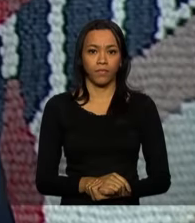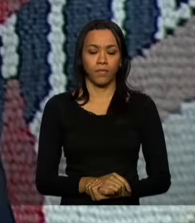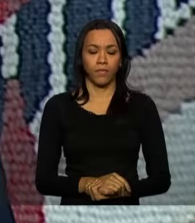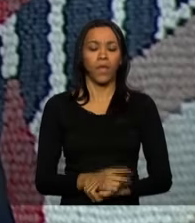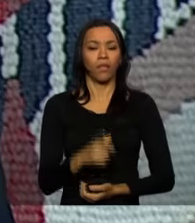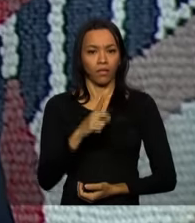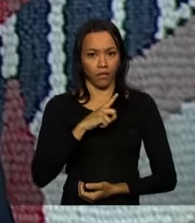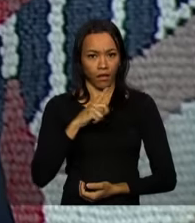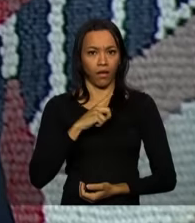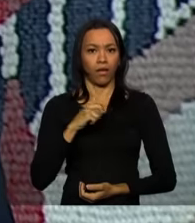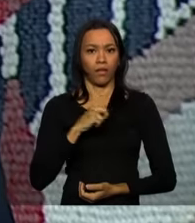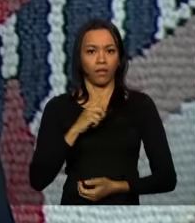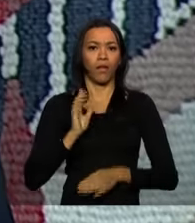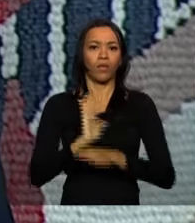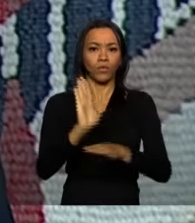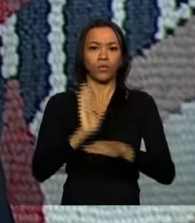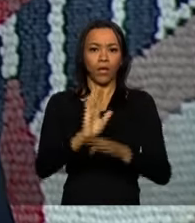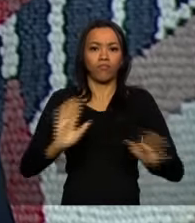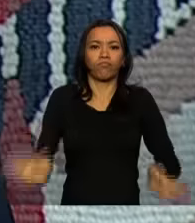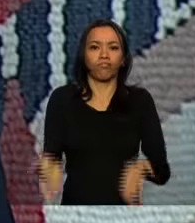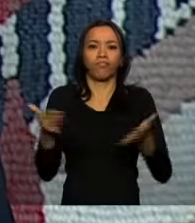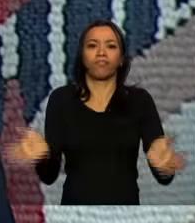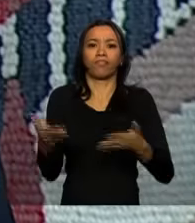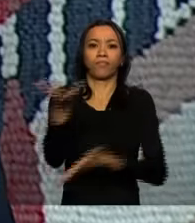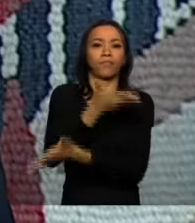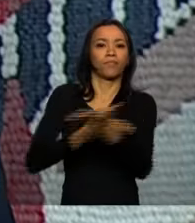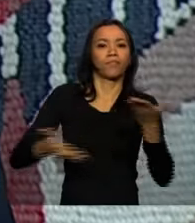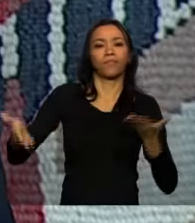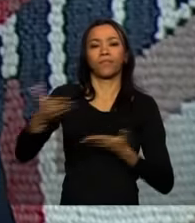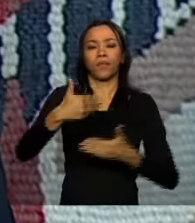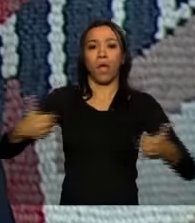tem contribuído sobremaneira para o entendimento mútuo entre os nossos